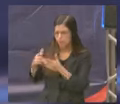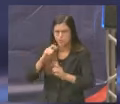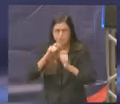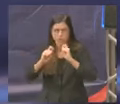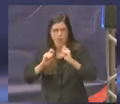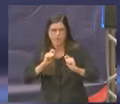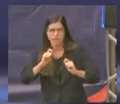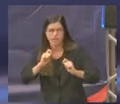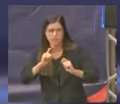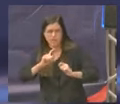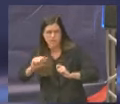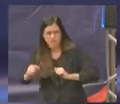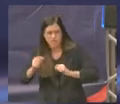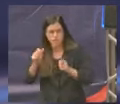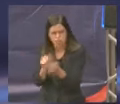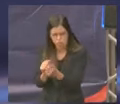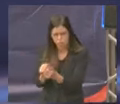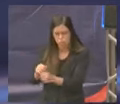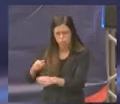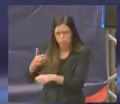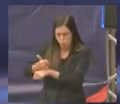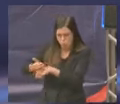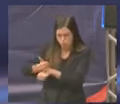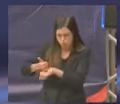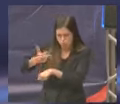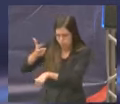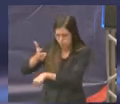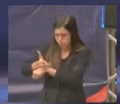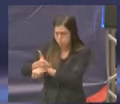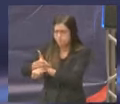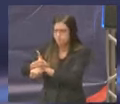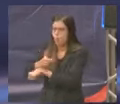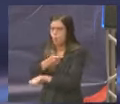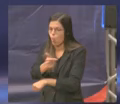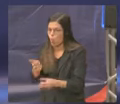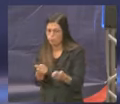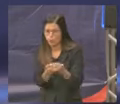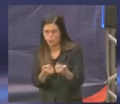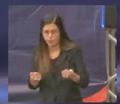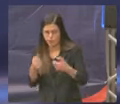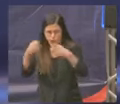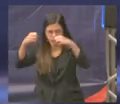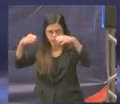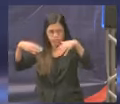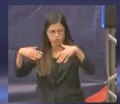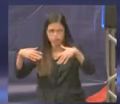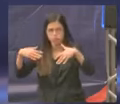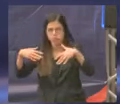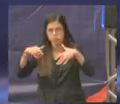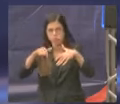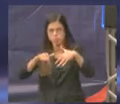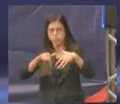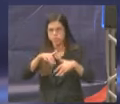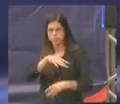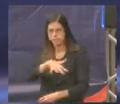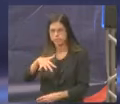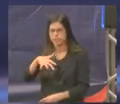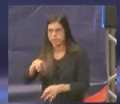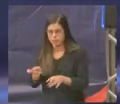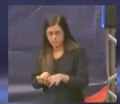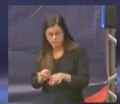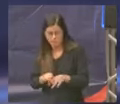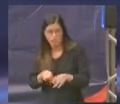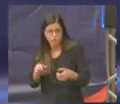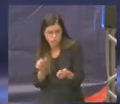saía junto com o cinegrafista, com um outro assistente de luz e na maioria das vezes, com o